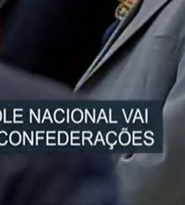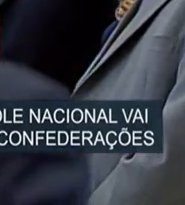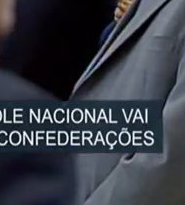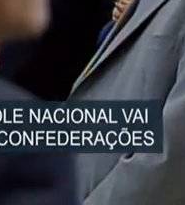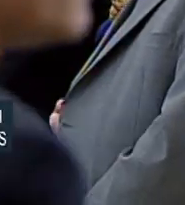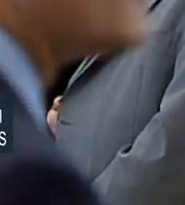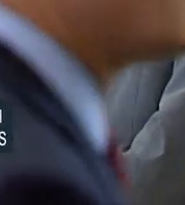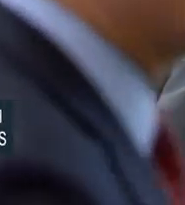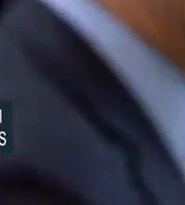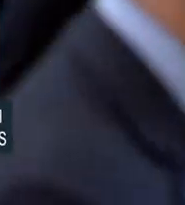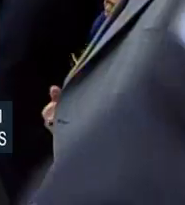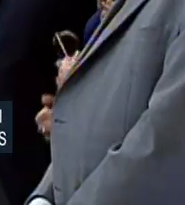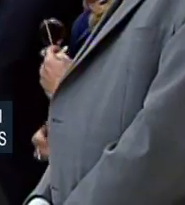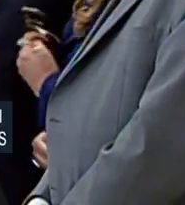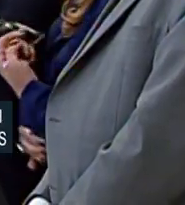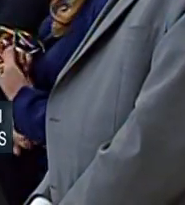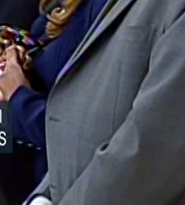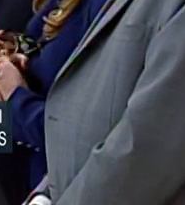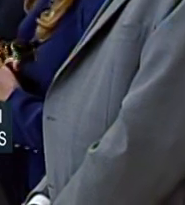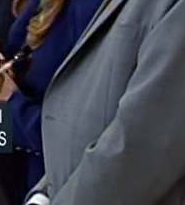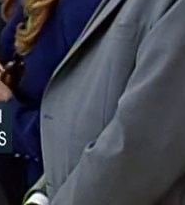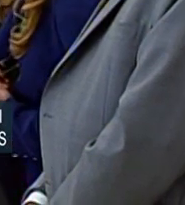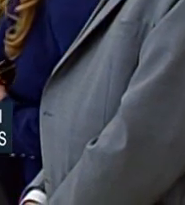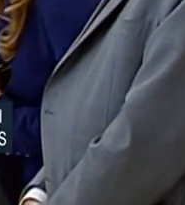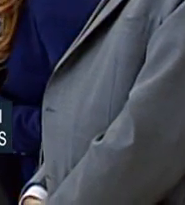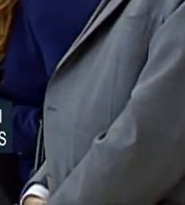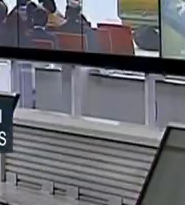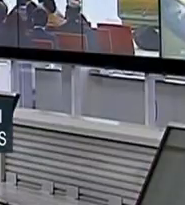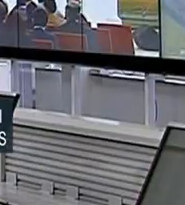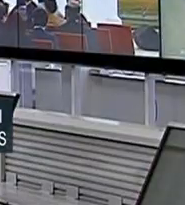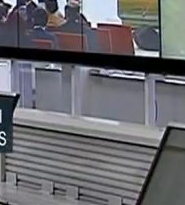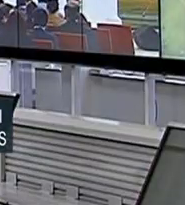Vou falar um minuto. Isso, o senhor pode passar.